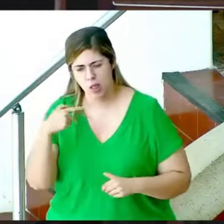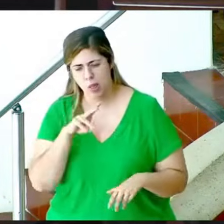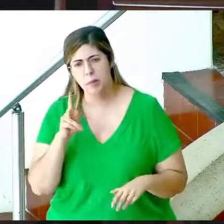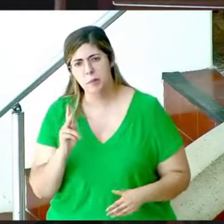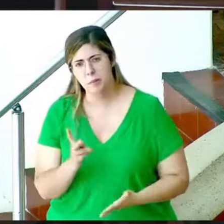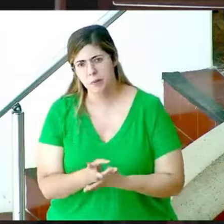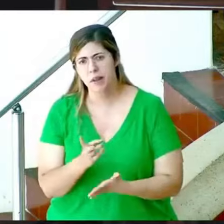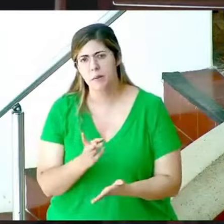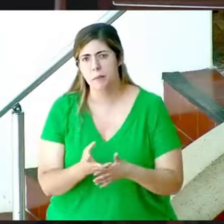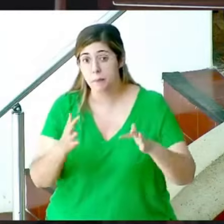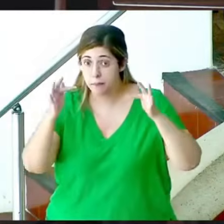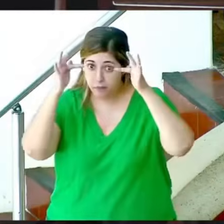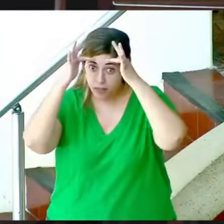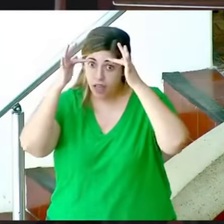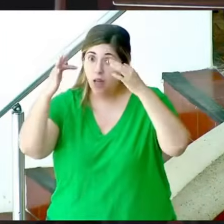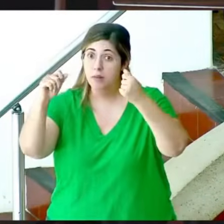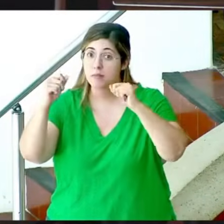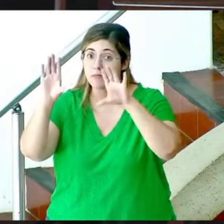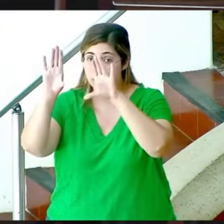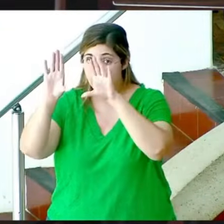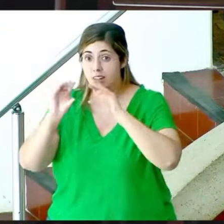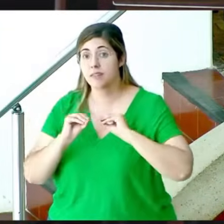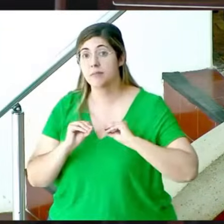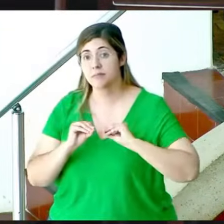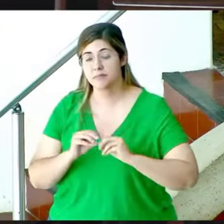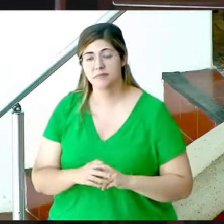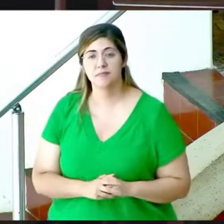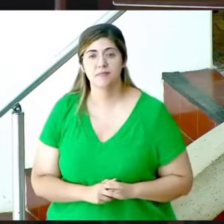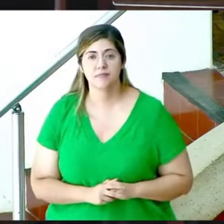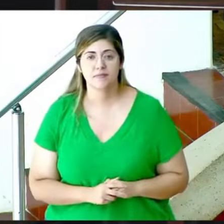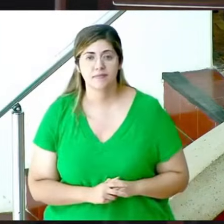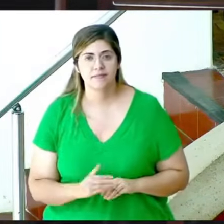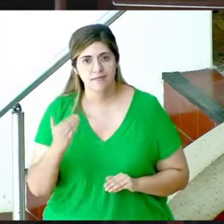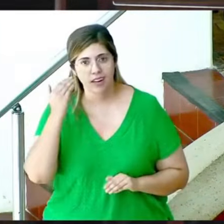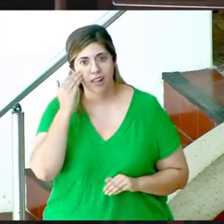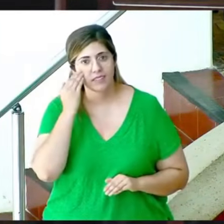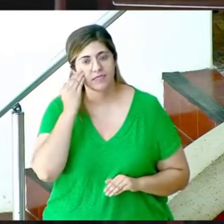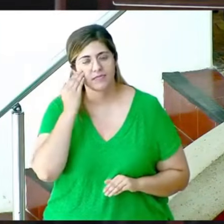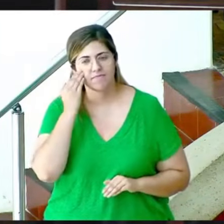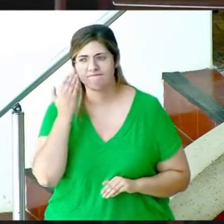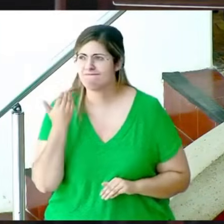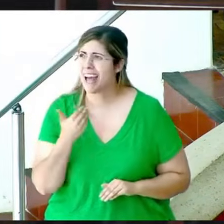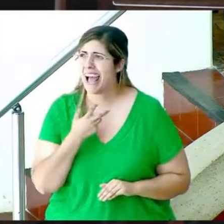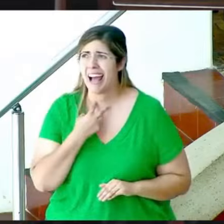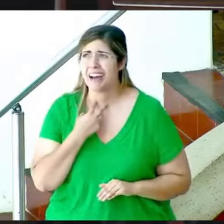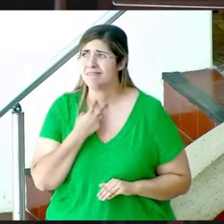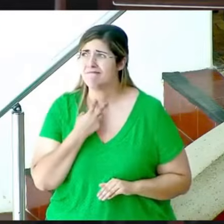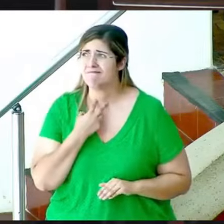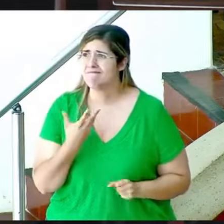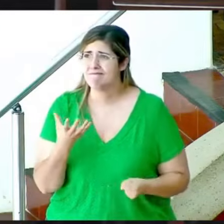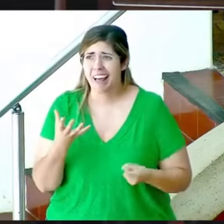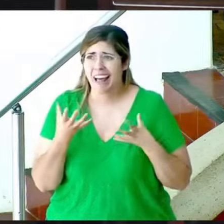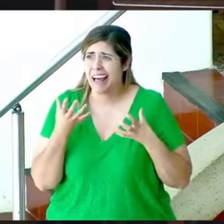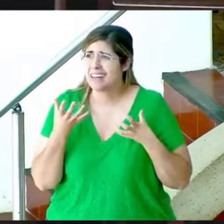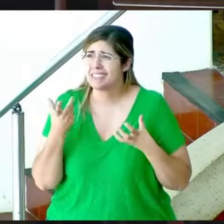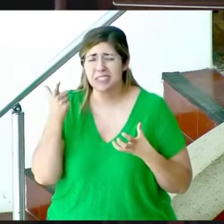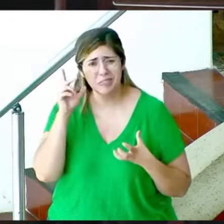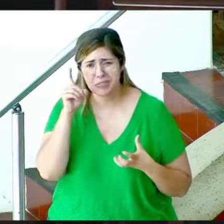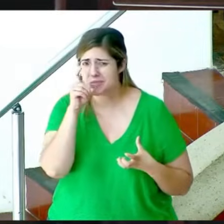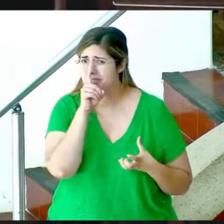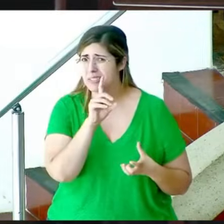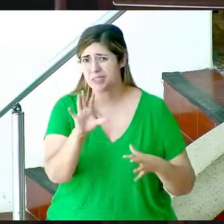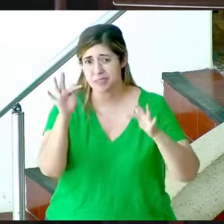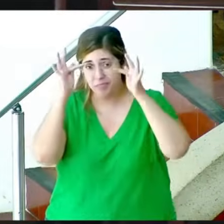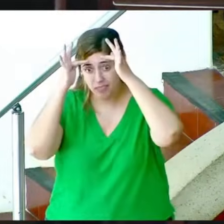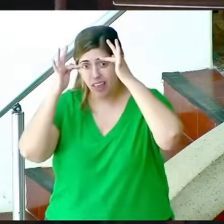recebeu. Daí talvez você pense assim, Senhor amado, eu queria, mas eu não consigo. Consegue sim. Veja o que a palavra